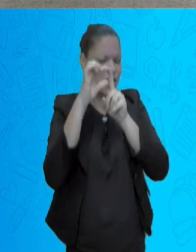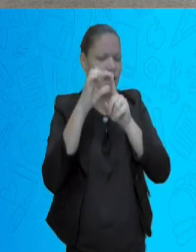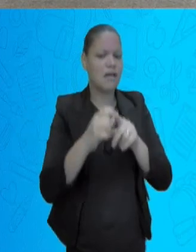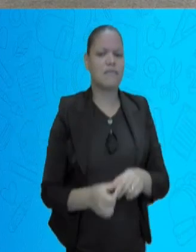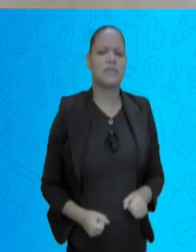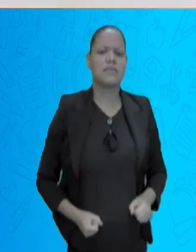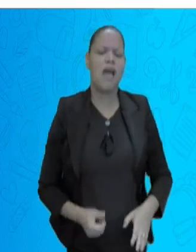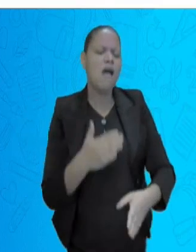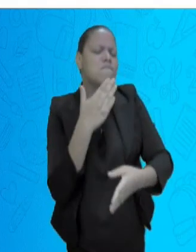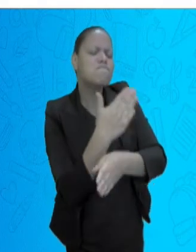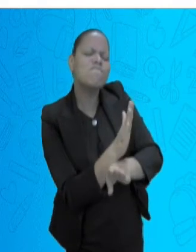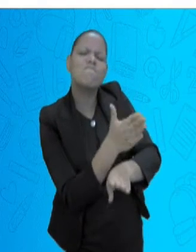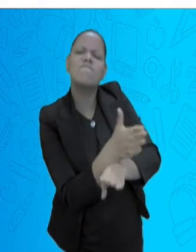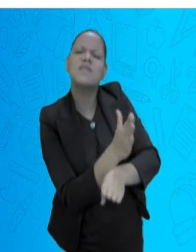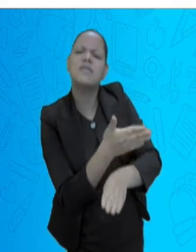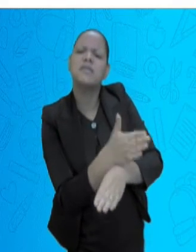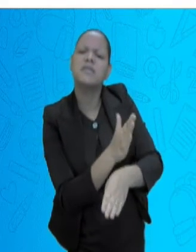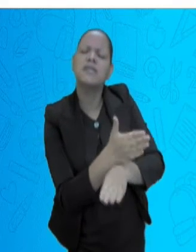Praticando a regra.